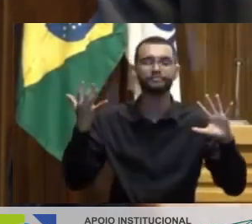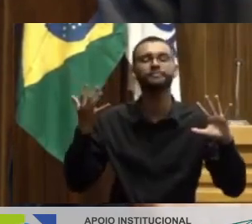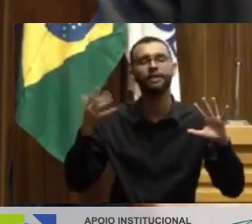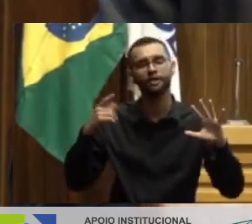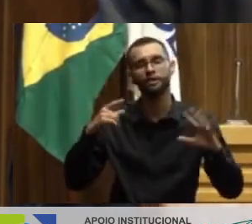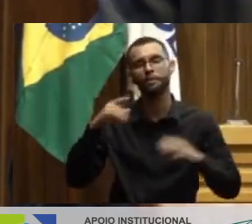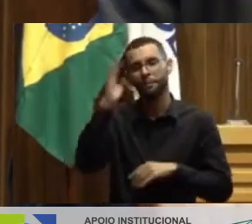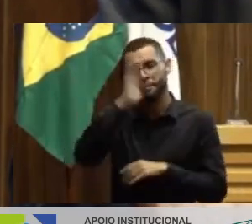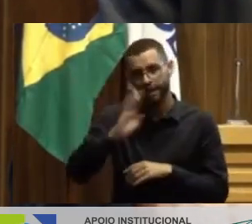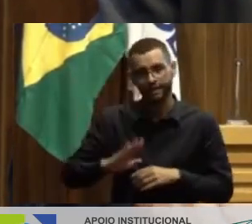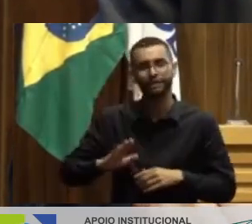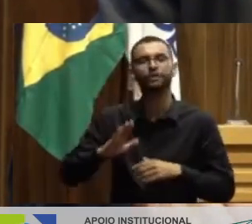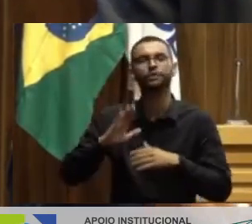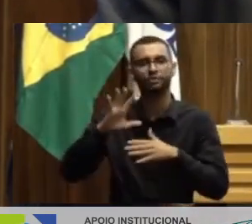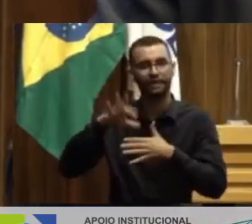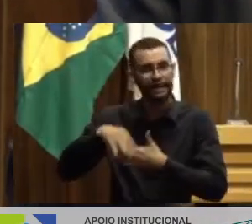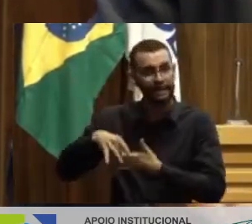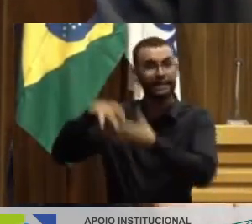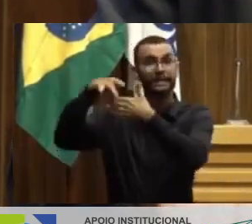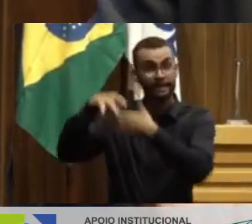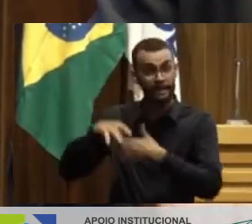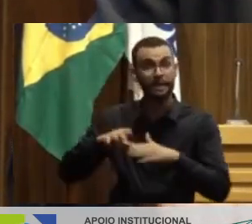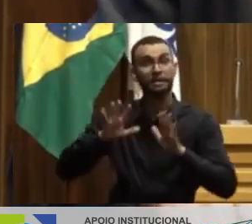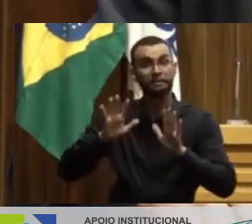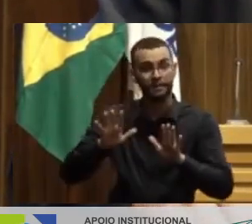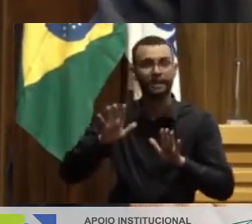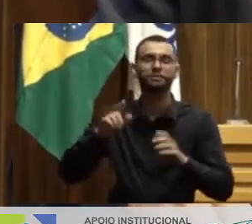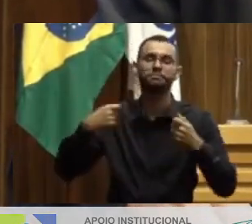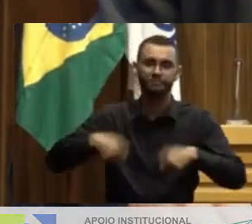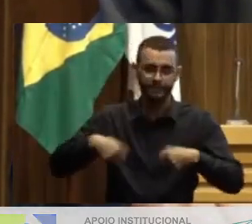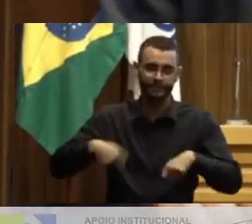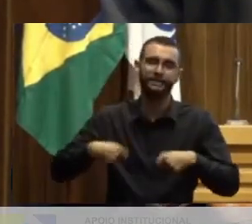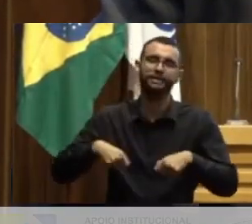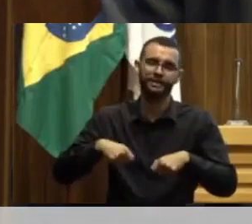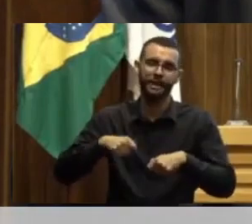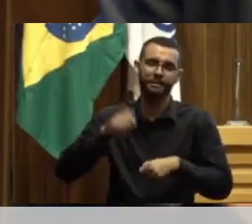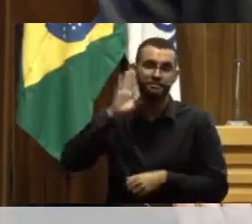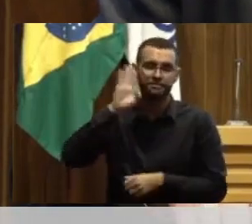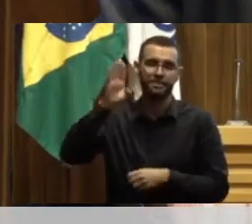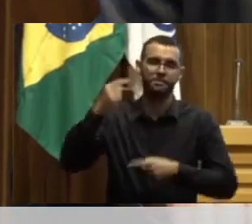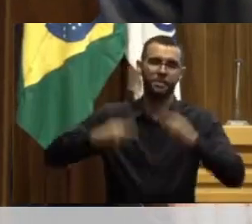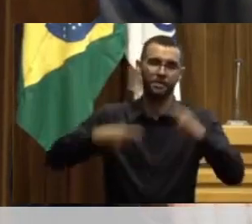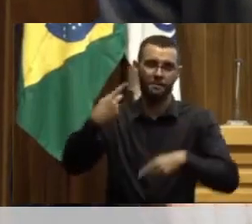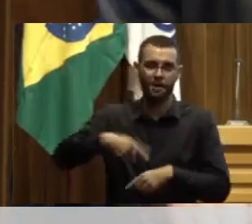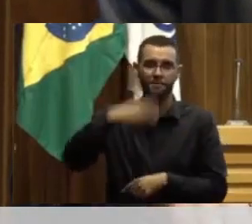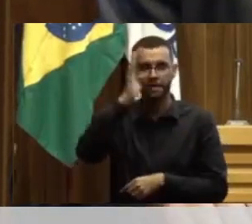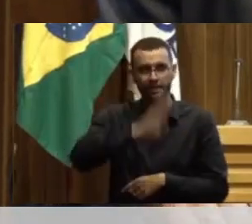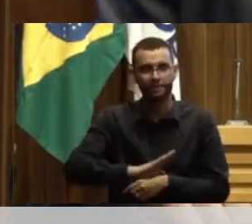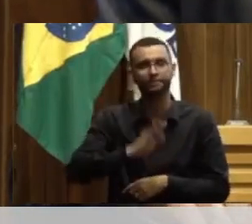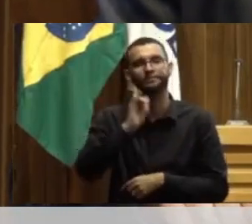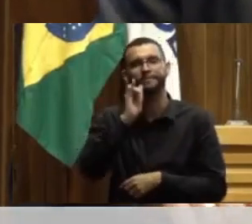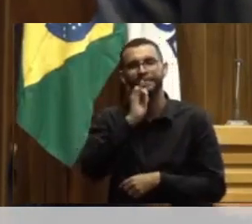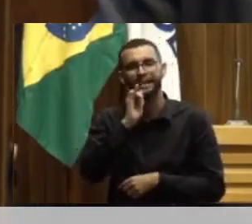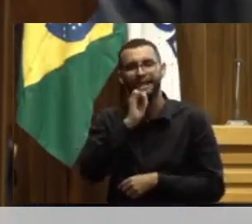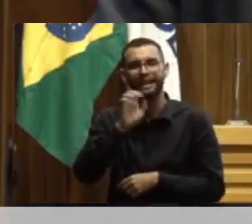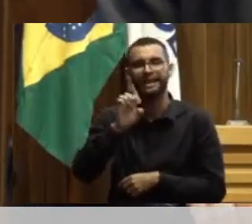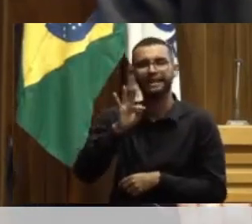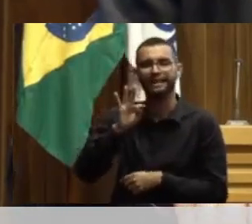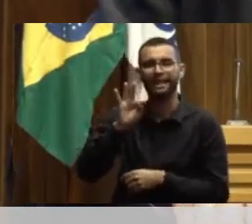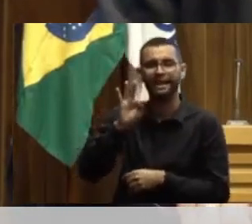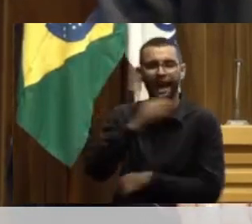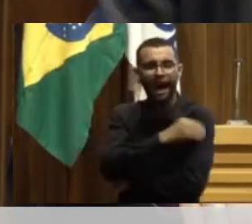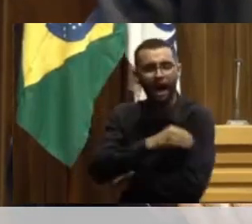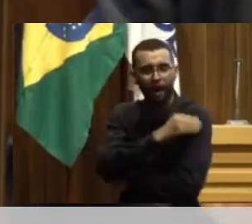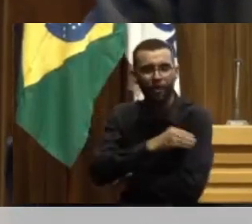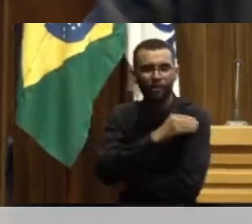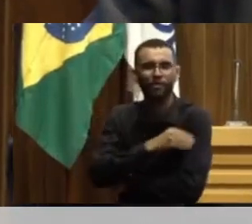etapa, que é uma grande oportunidade para o Brasil. Por exemplo, hidrogênio verde, amônia verde, etanol de segunda geração, toda a